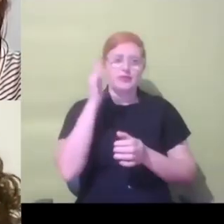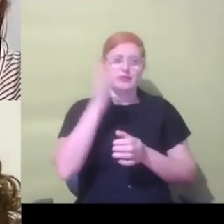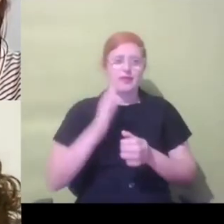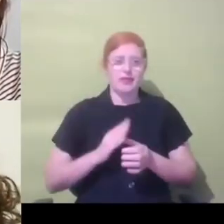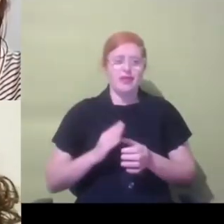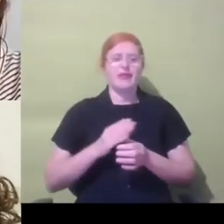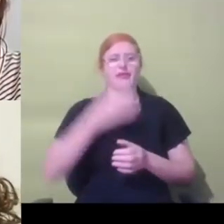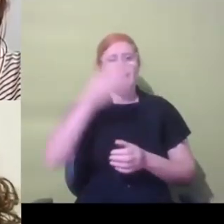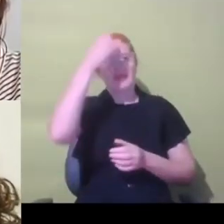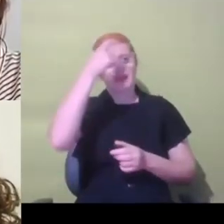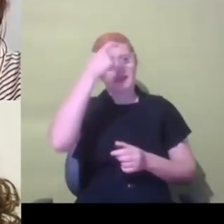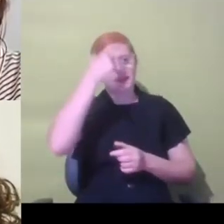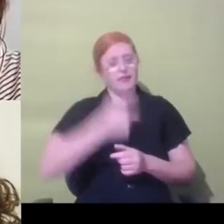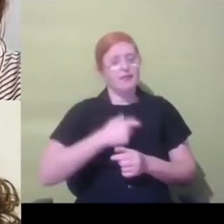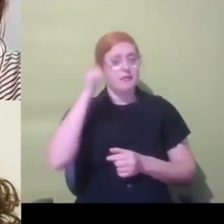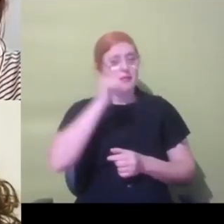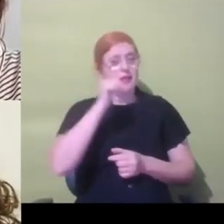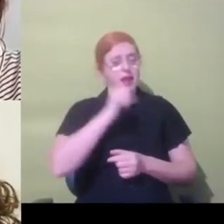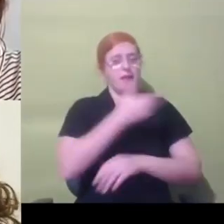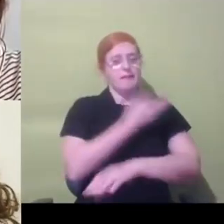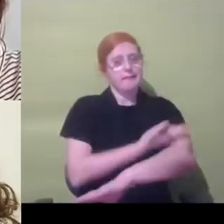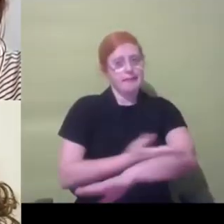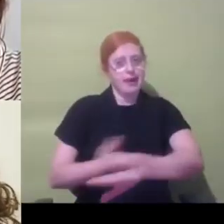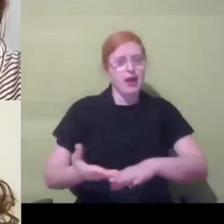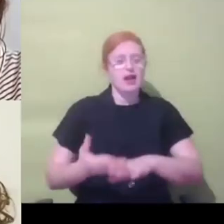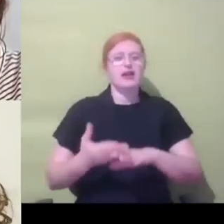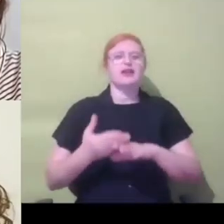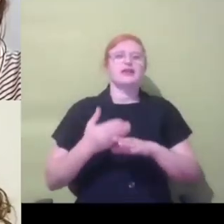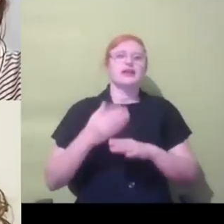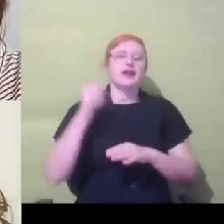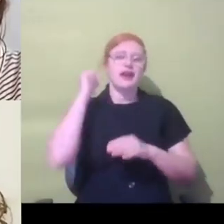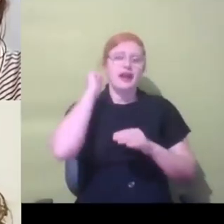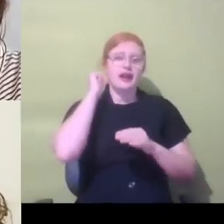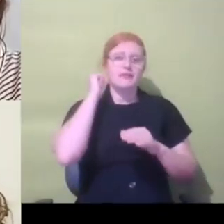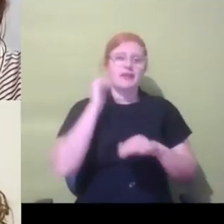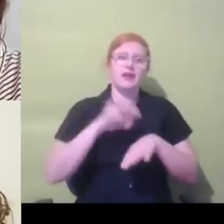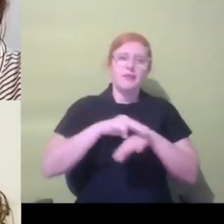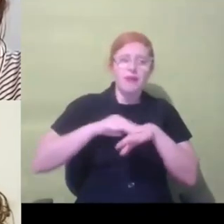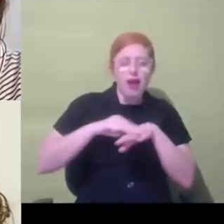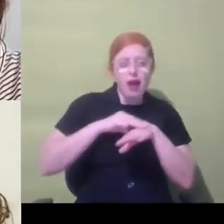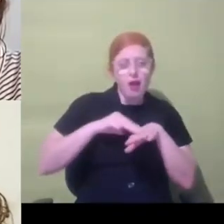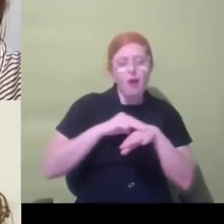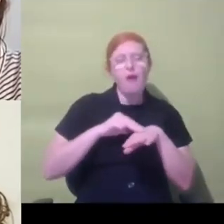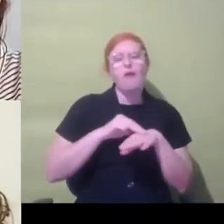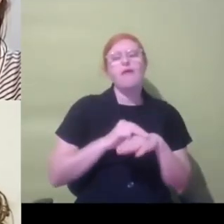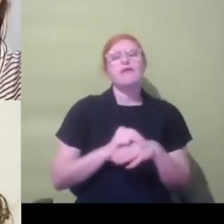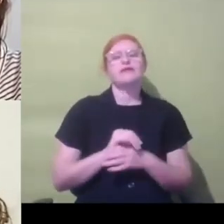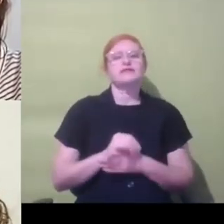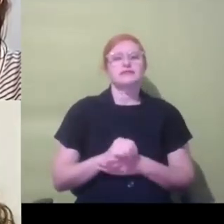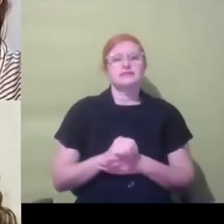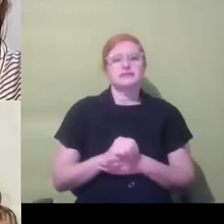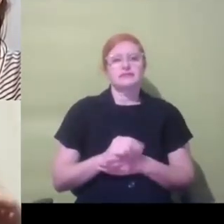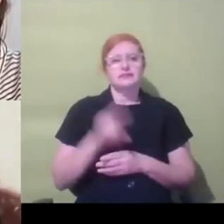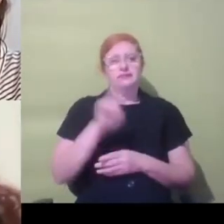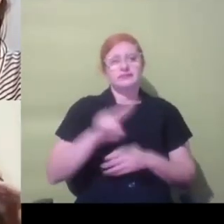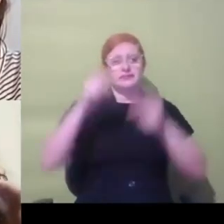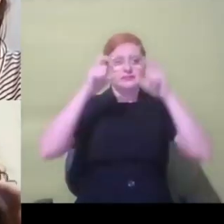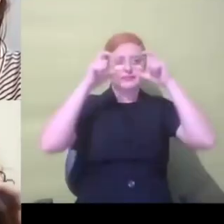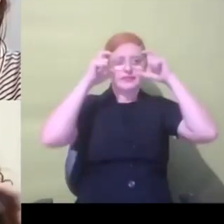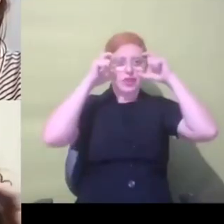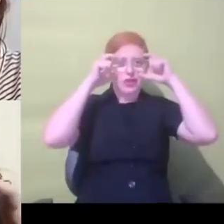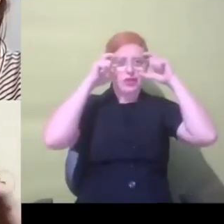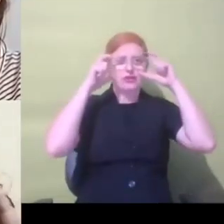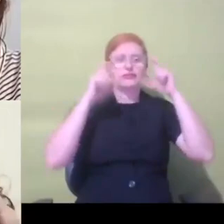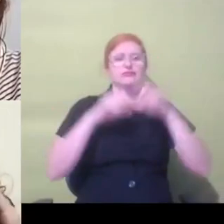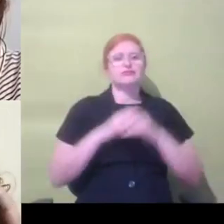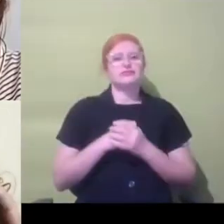branca, de cabelos castanhos mais para claros, uso um óculos